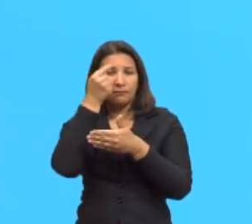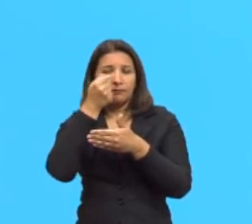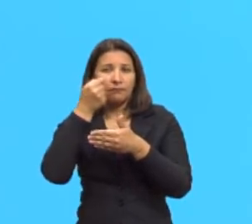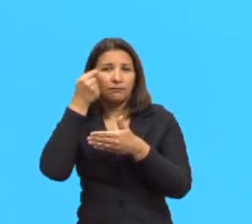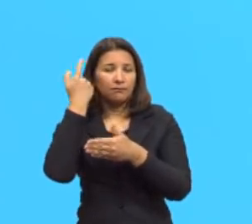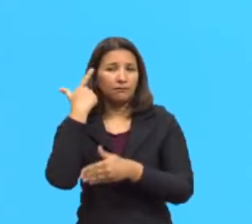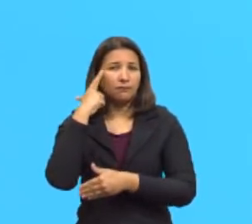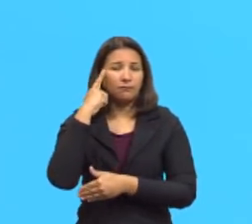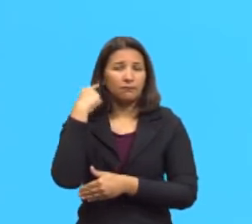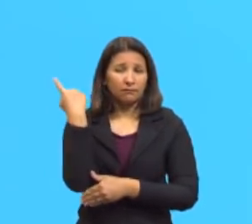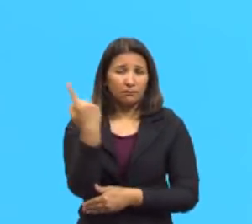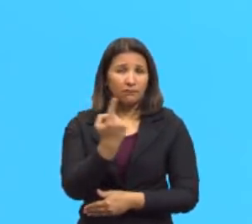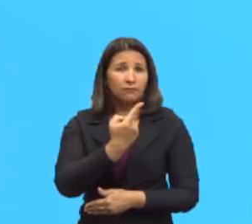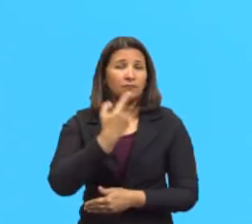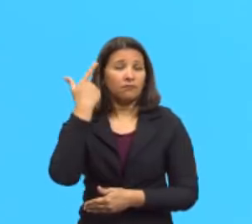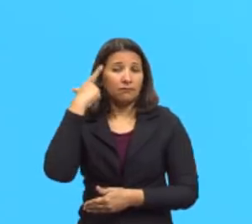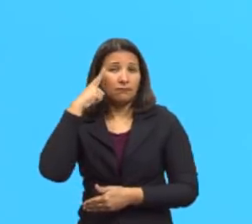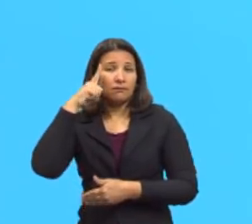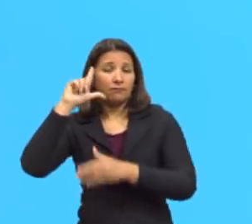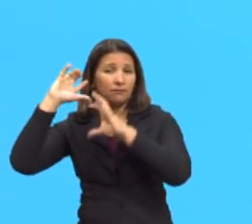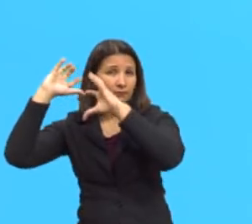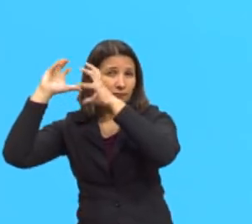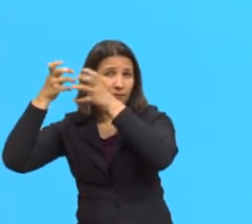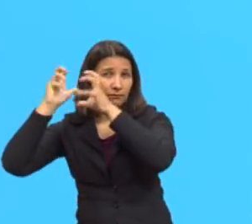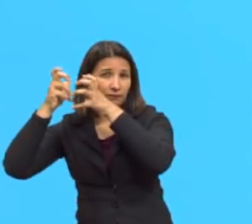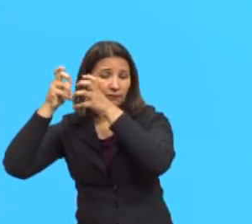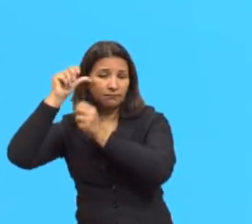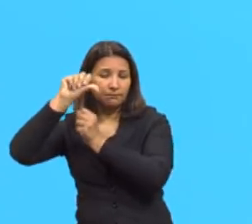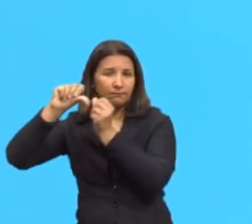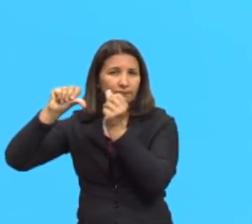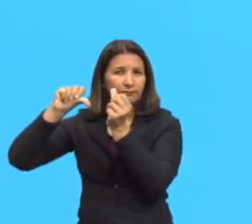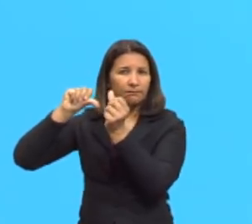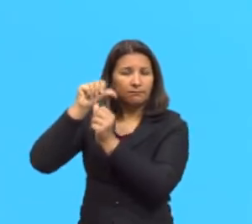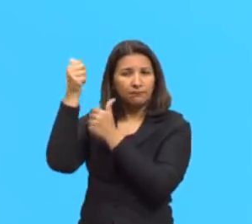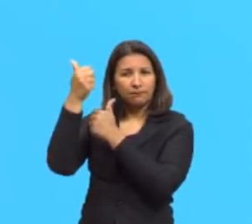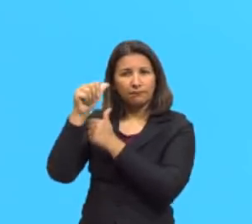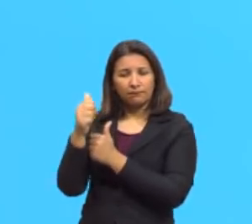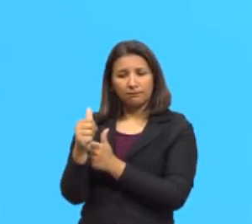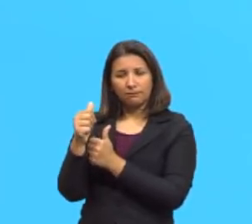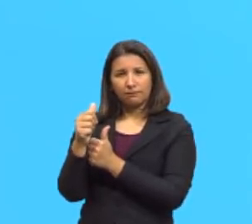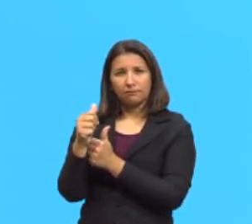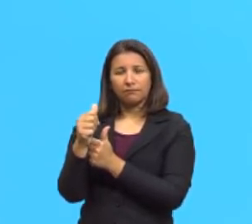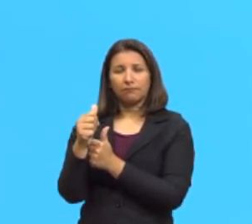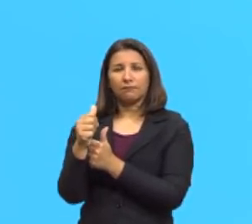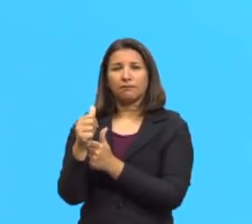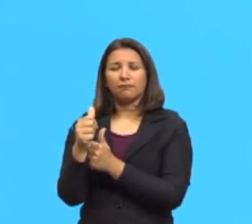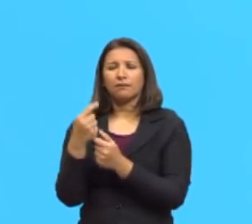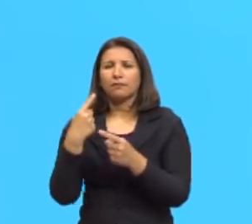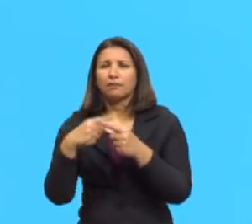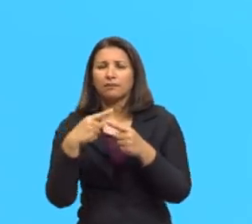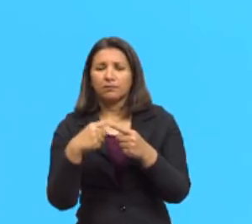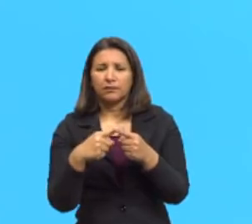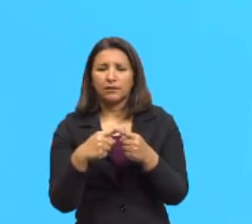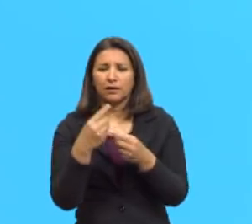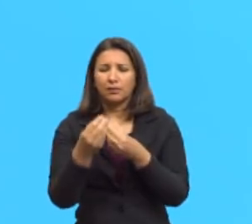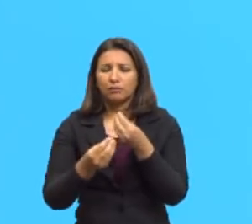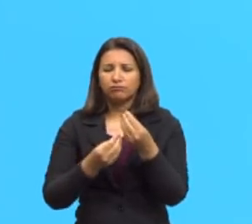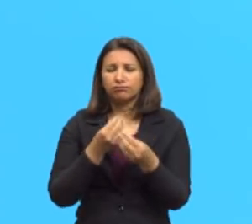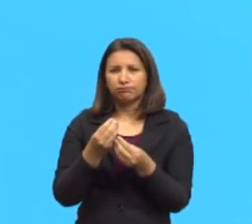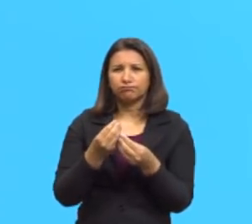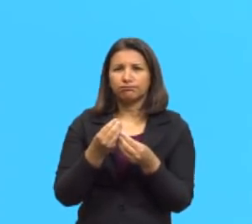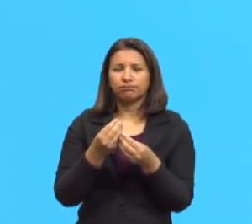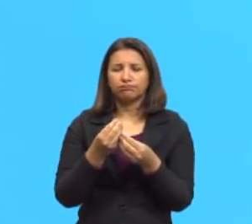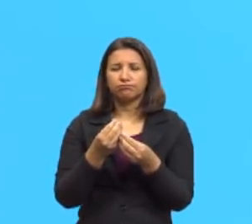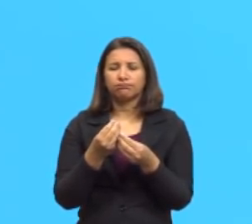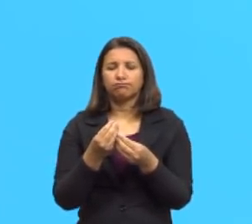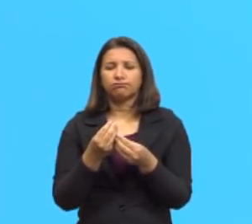isso, né? E o cérebro faz esse trabalho de inverter as imagens, porque a formação retilínea das